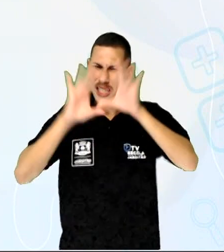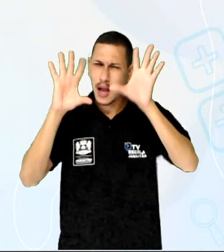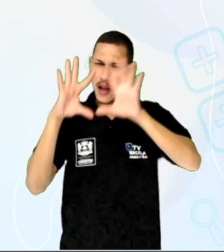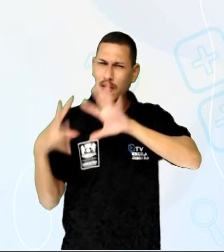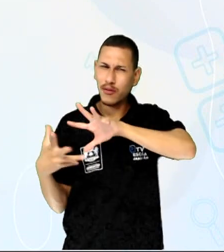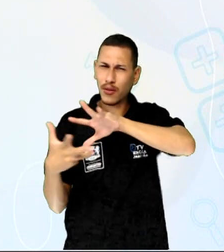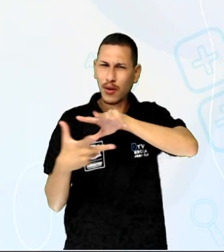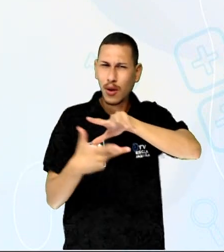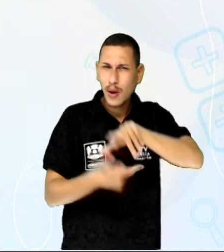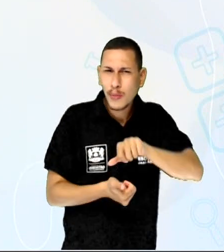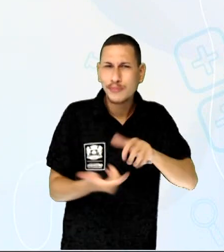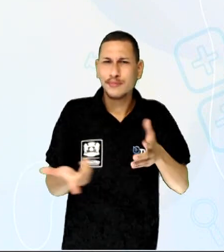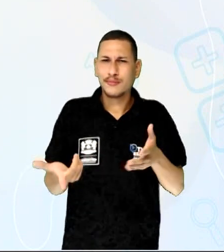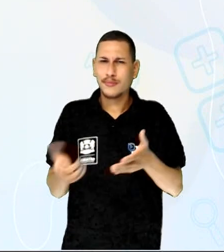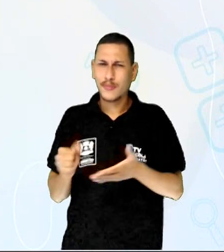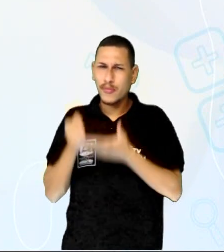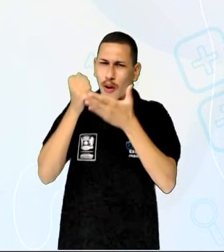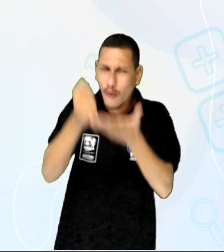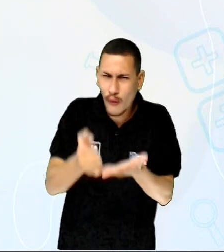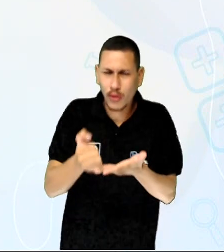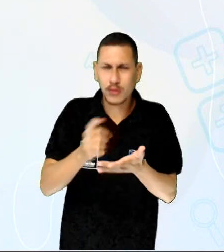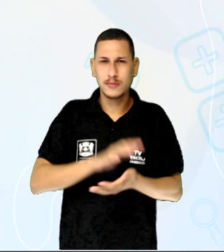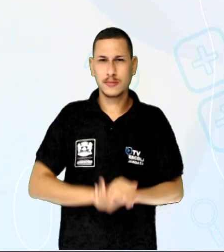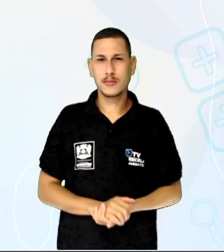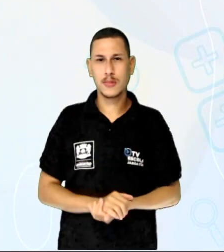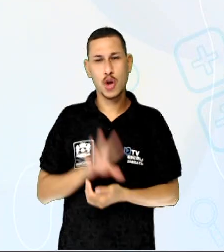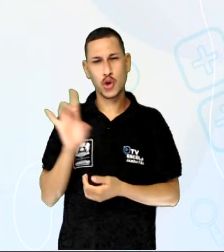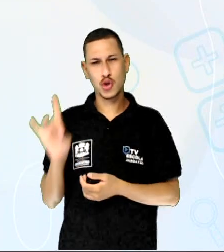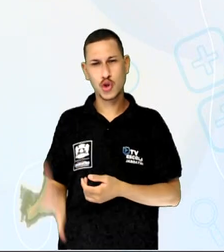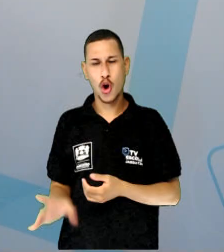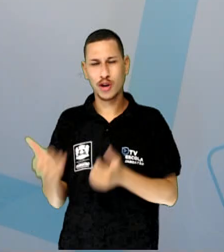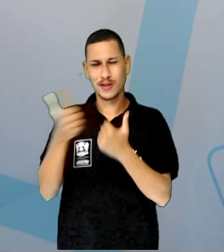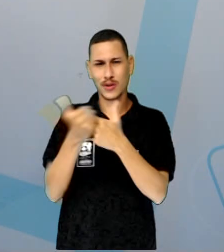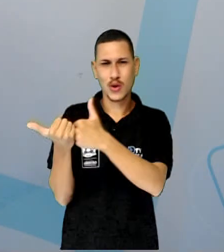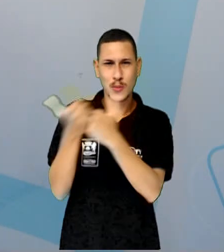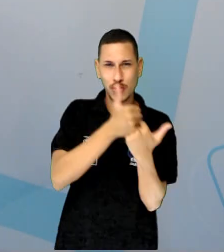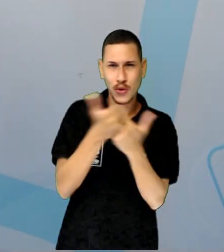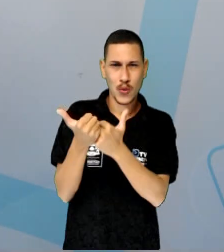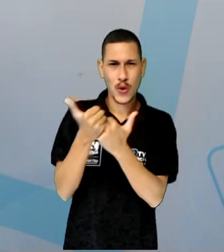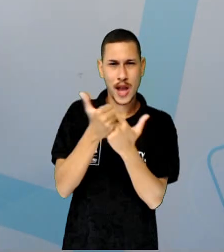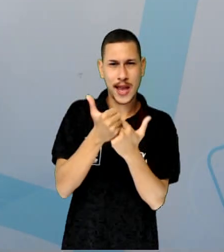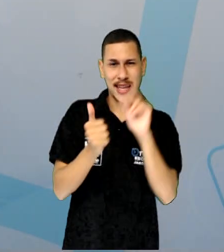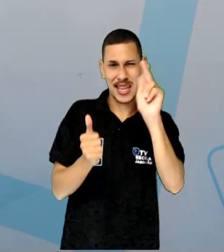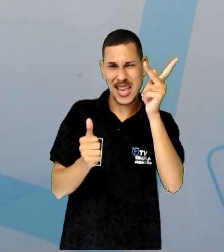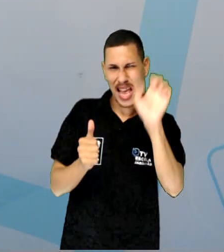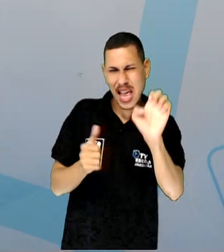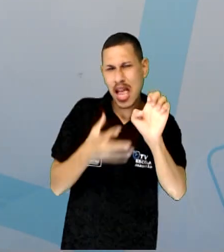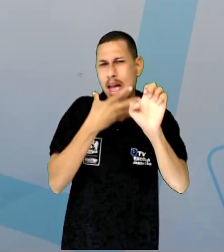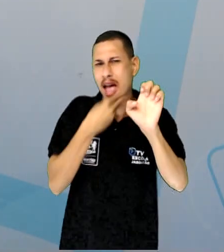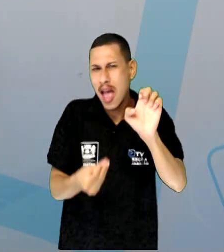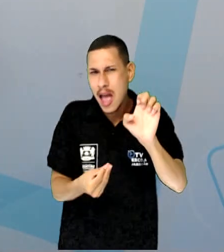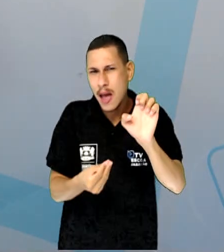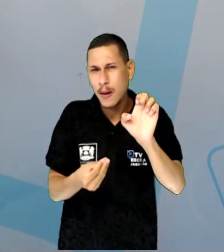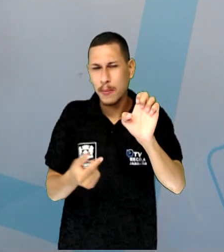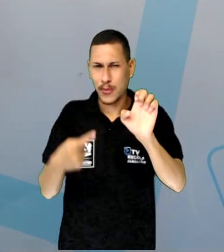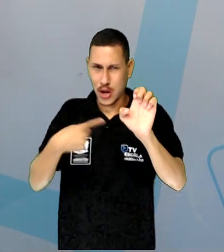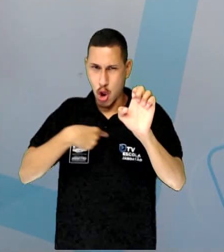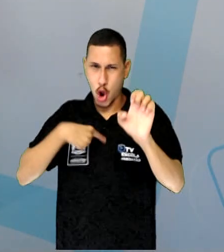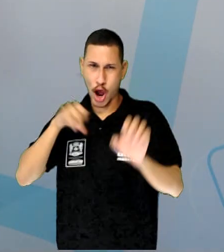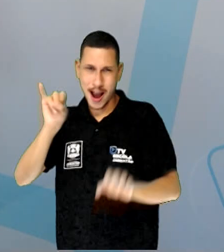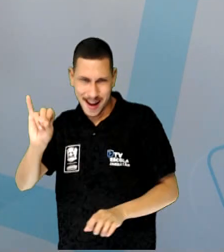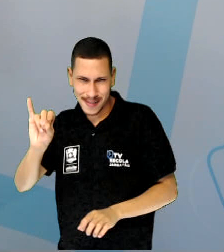help you. Nesse caso aí, eu só substituí o he pelo I. Ou seja, se eu